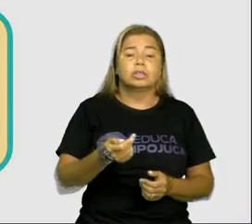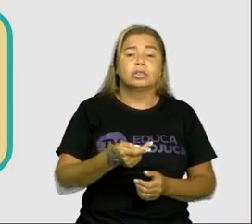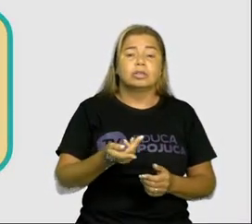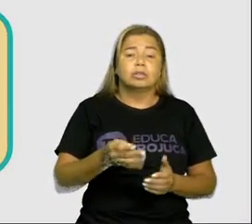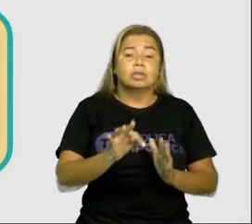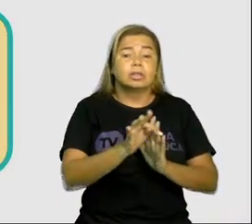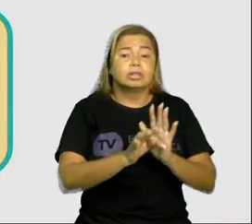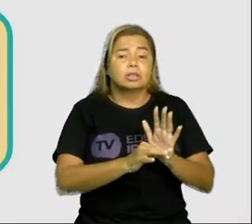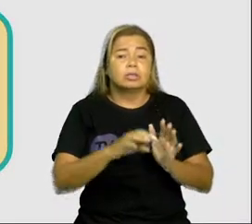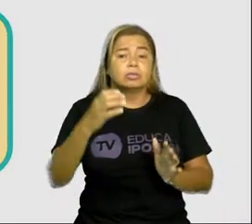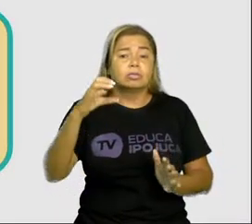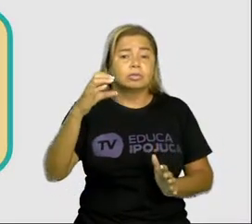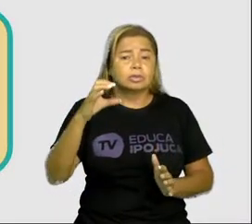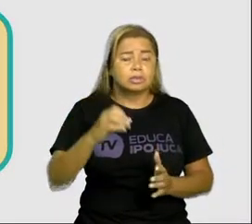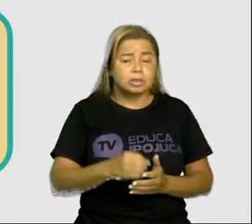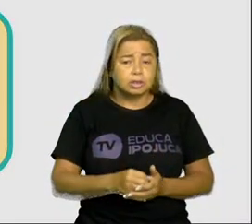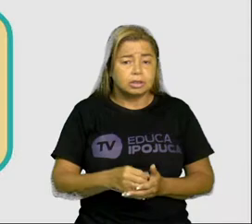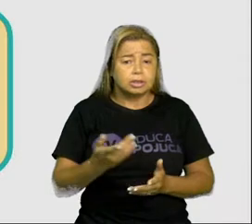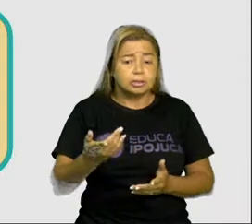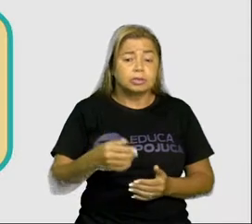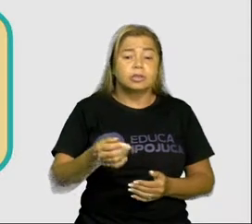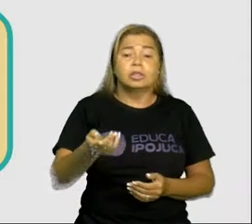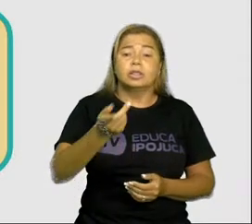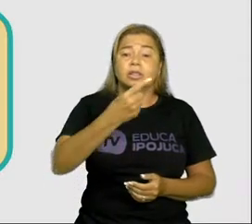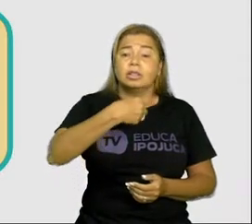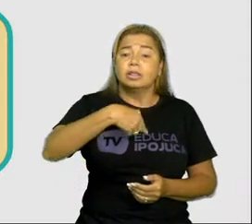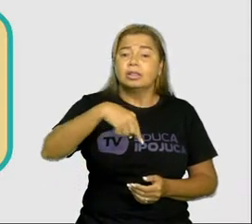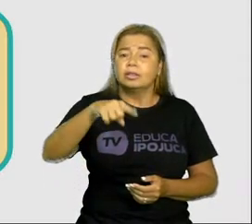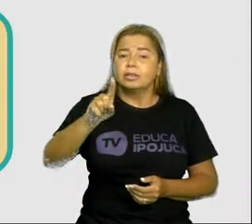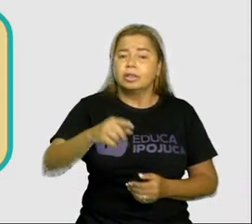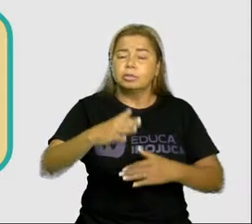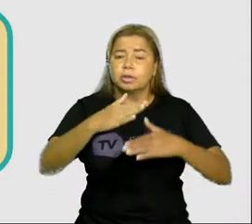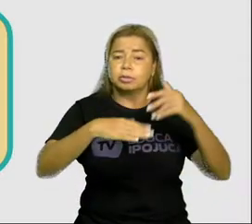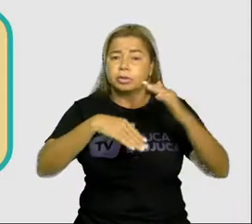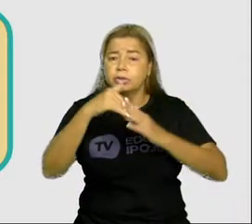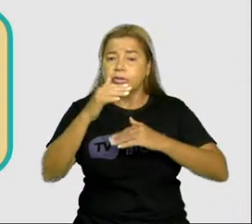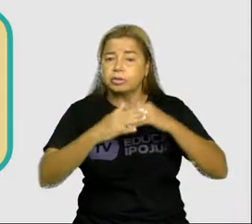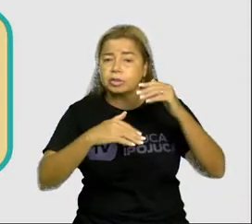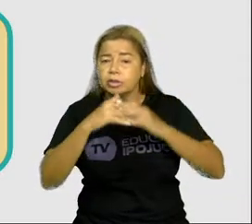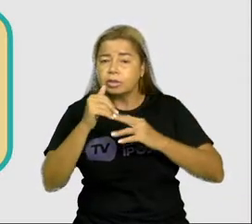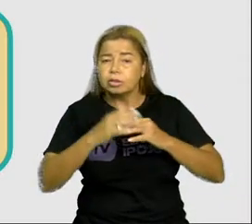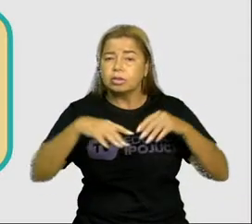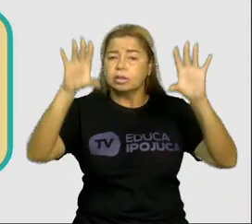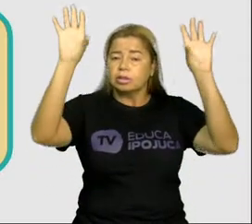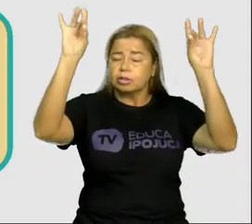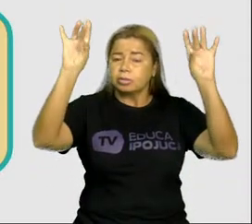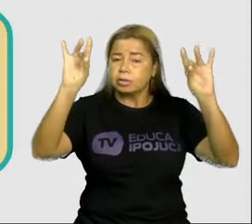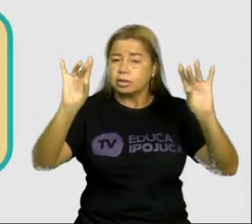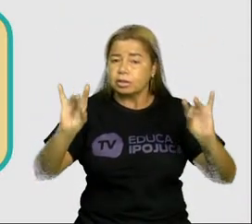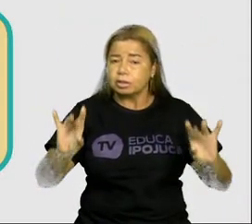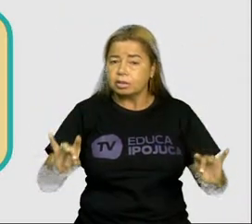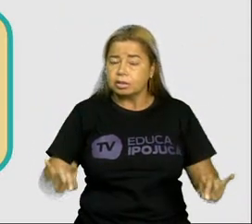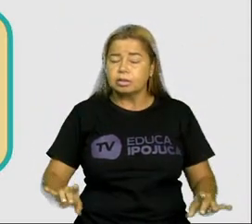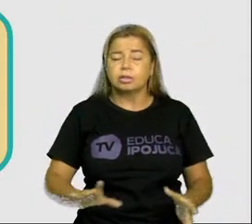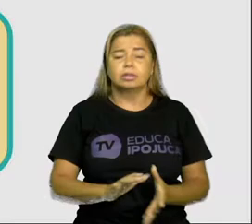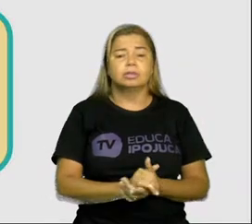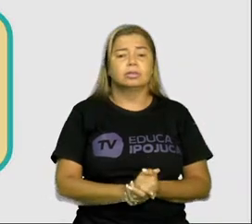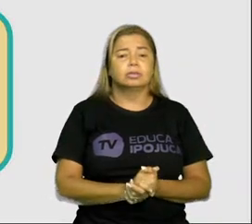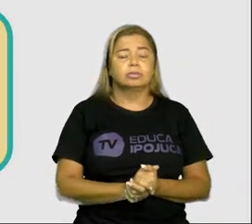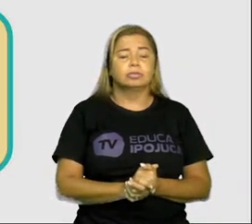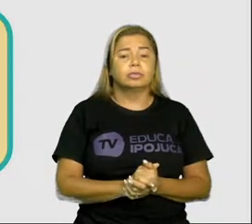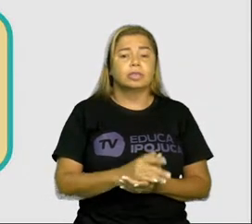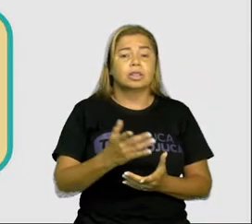público especializado, aquele que conhece tudo do assunto, em uma determinada área de pesquisa.